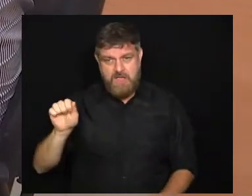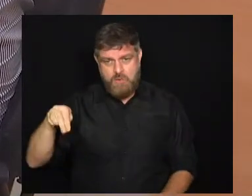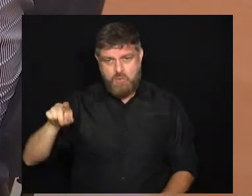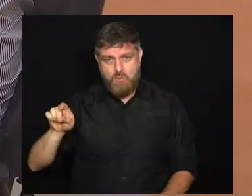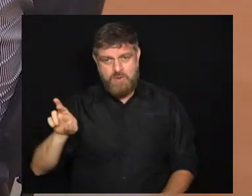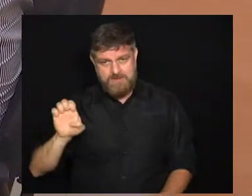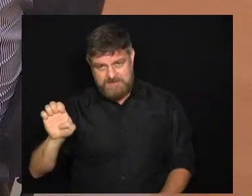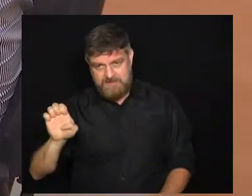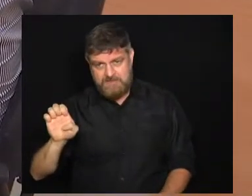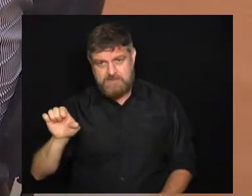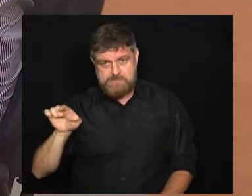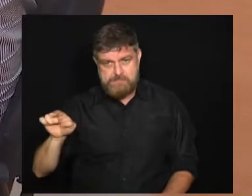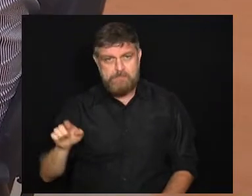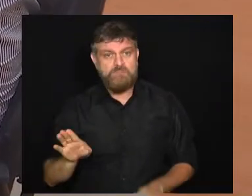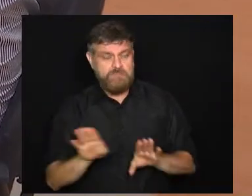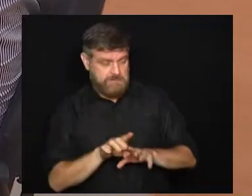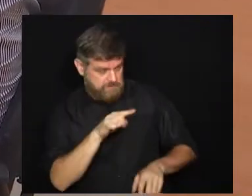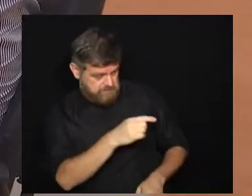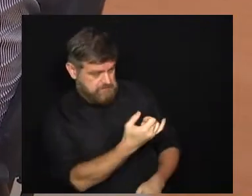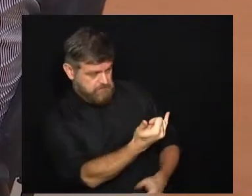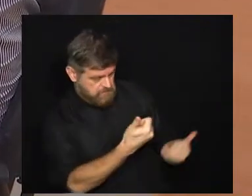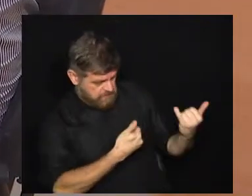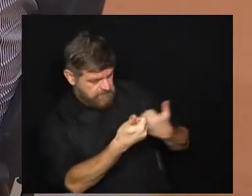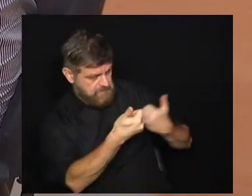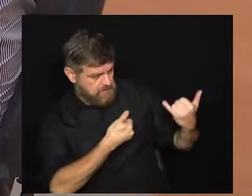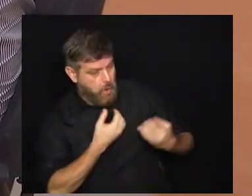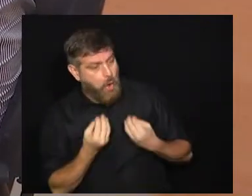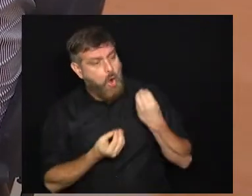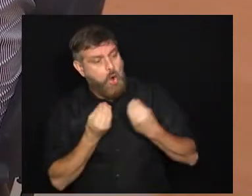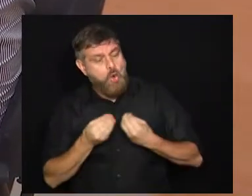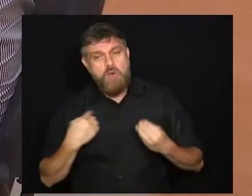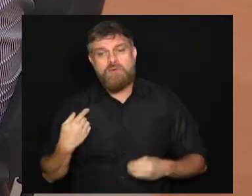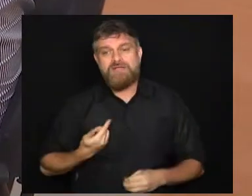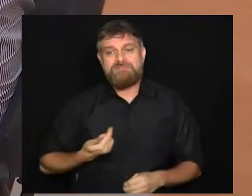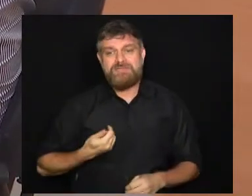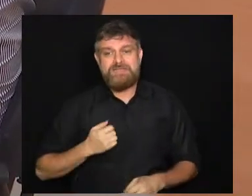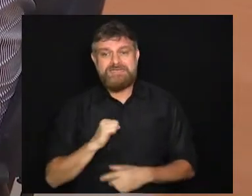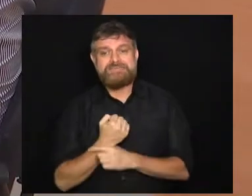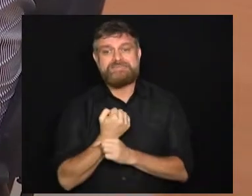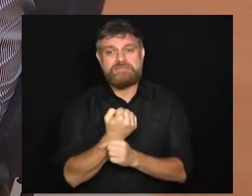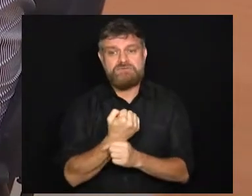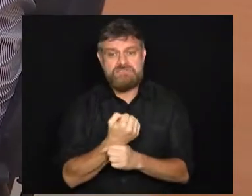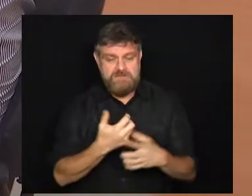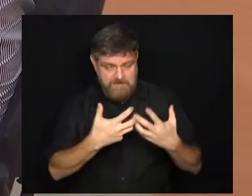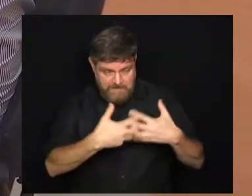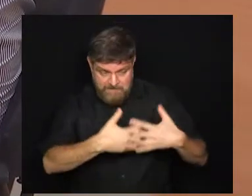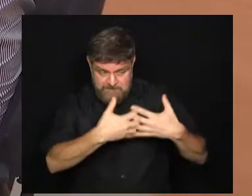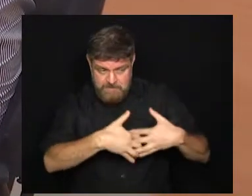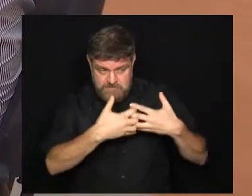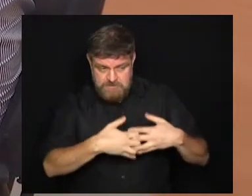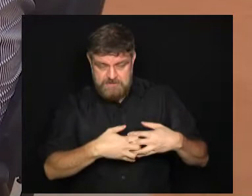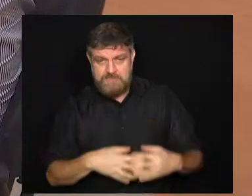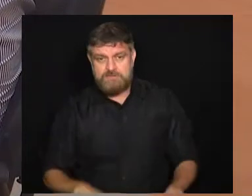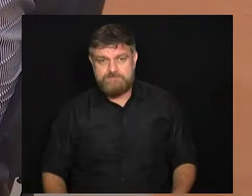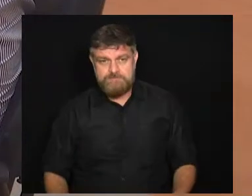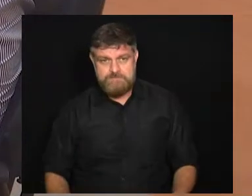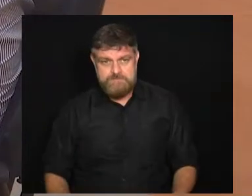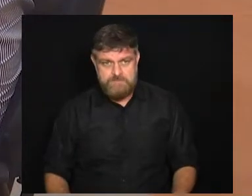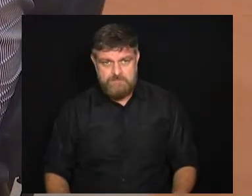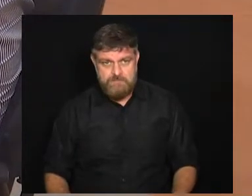pouquinho da tua explanação sobre como é que a gente está do ponto de vista de garantir o funcionamento dos serviços